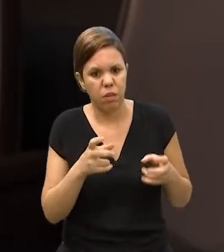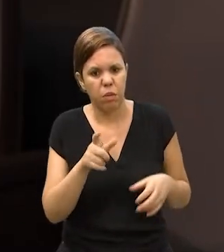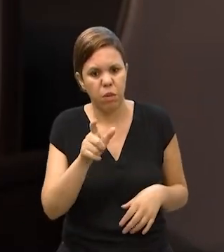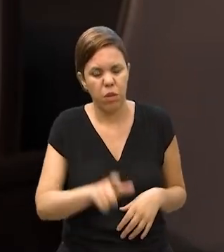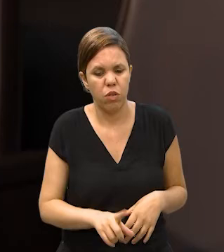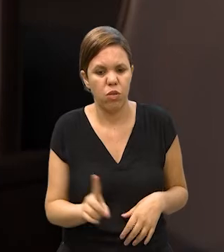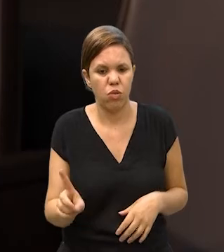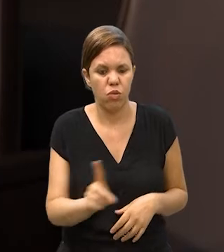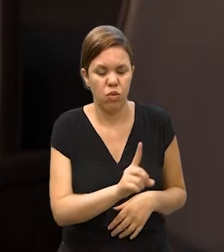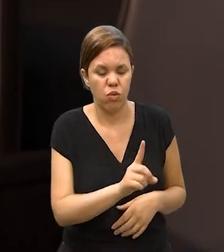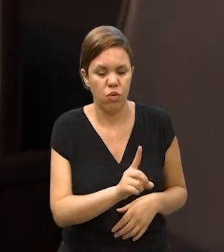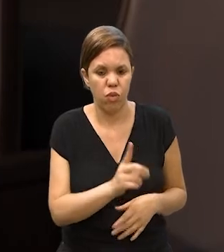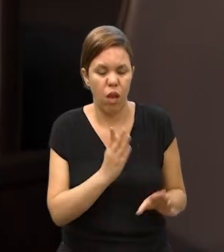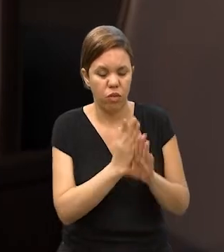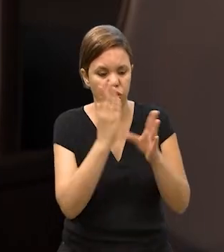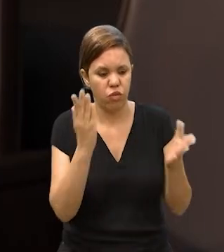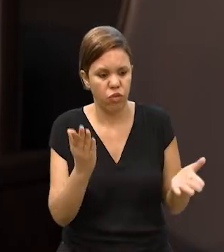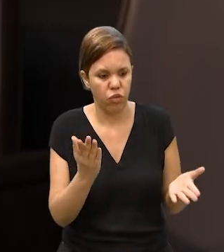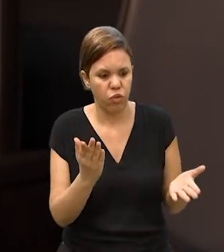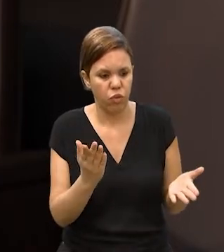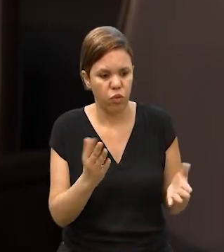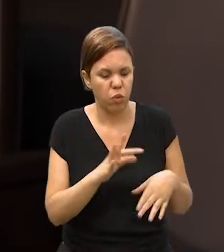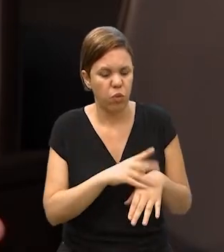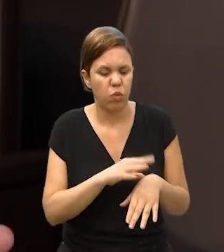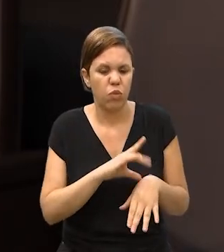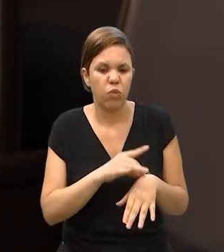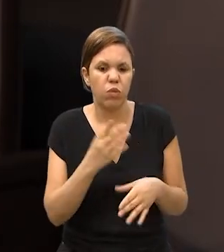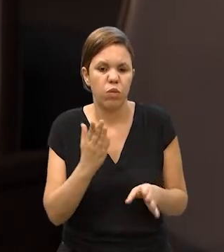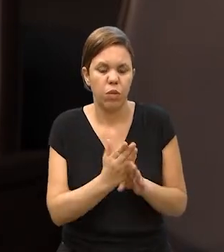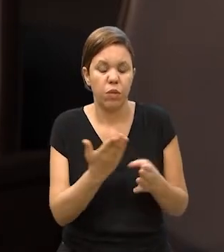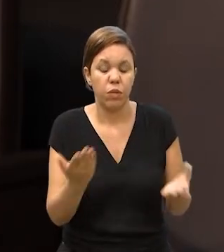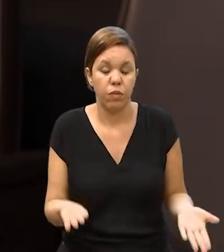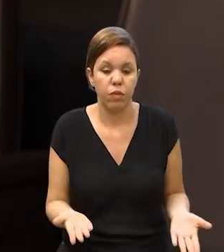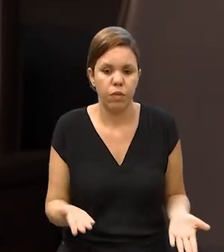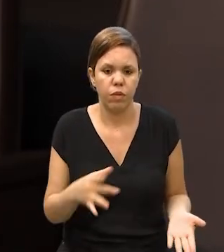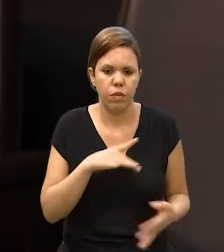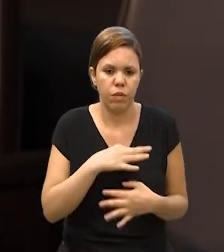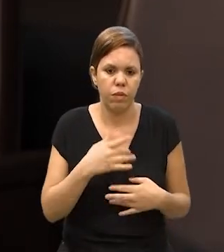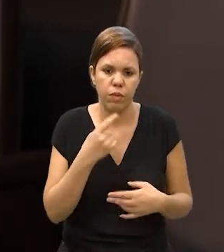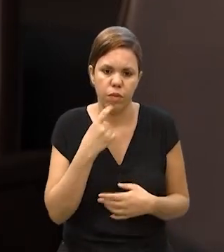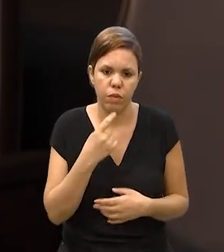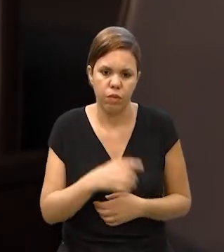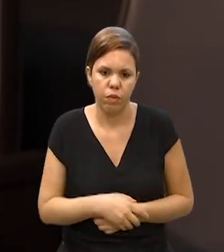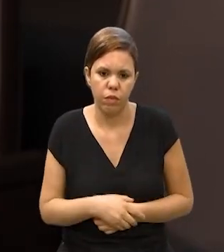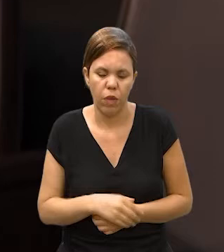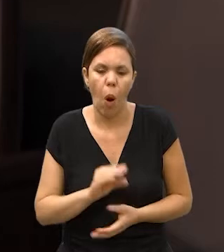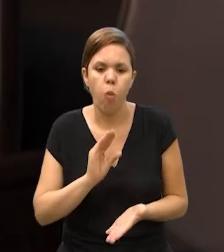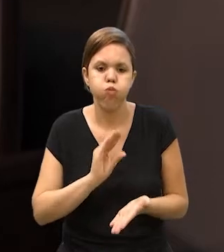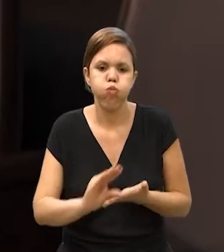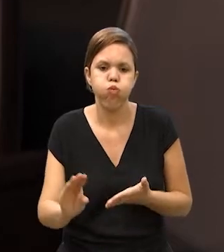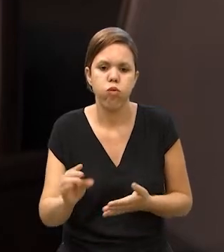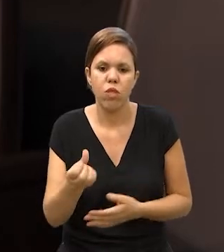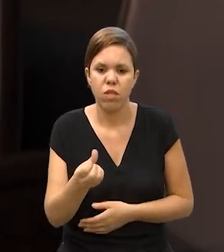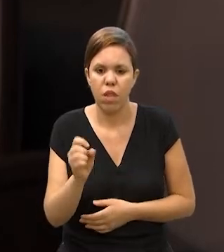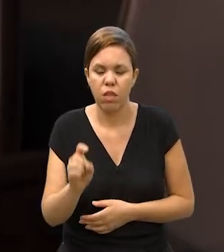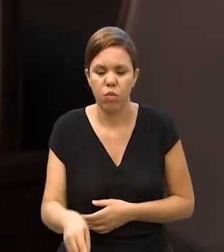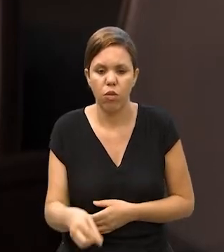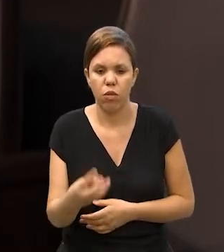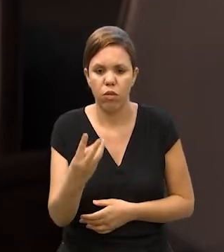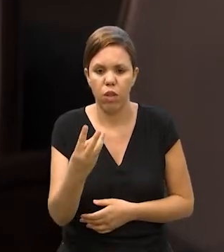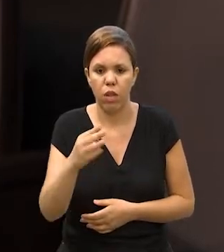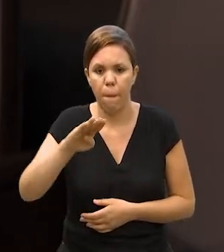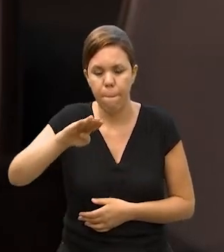para diagnosticar uma doença. Então eu falo, uma cidade de Campinas, né, com orçamento hoje de